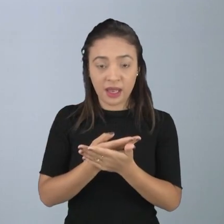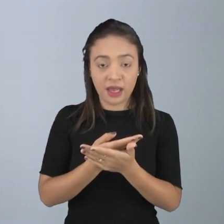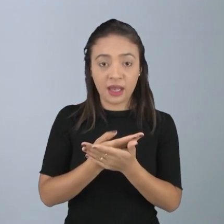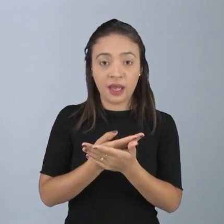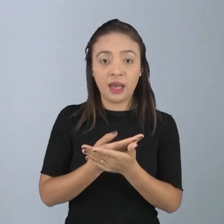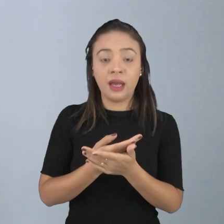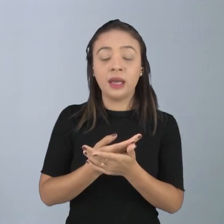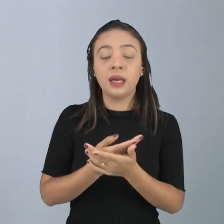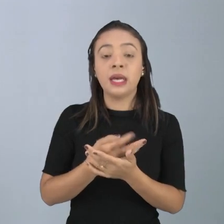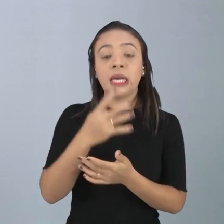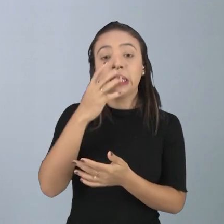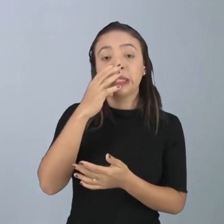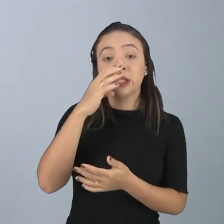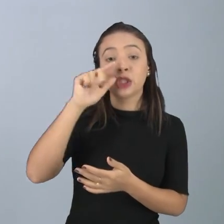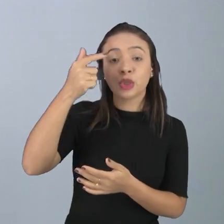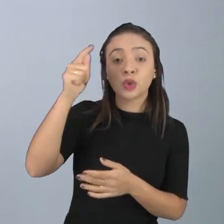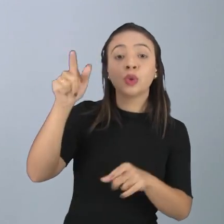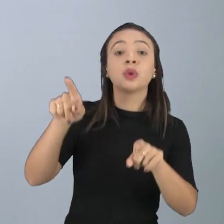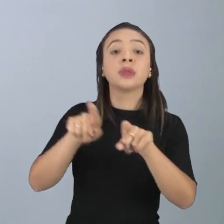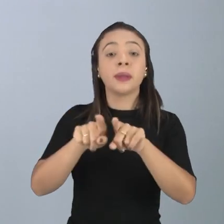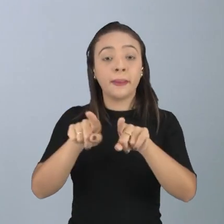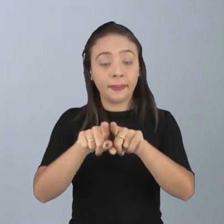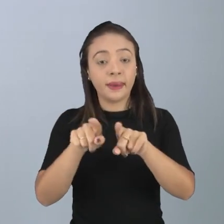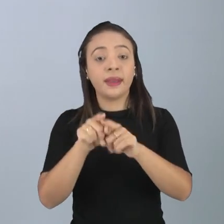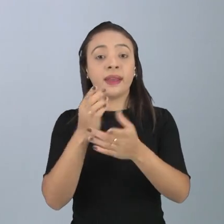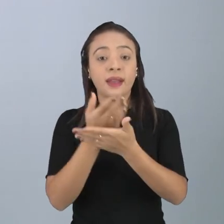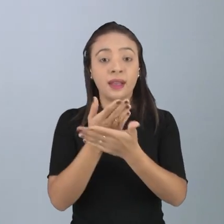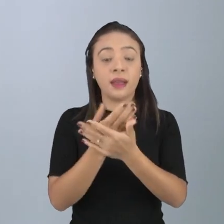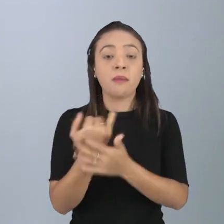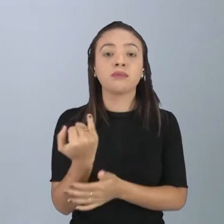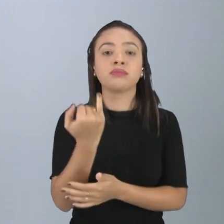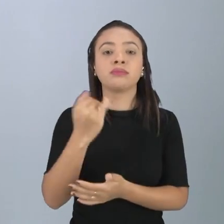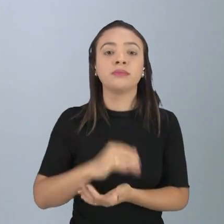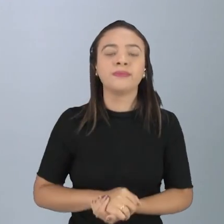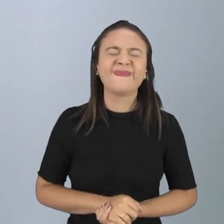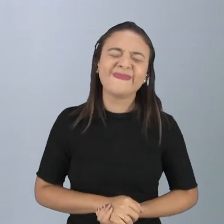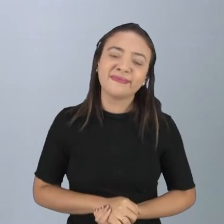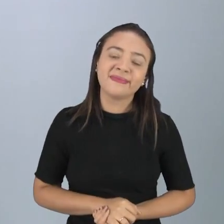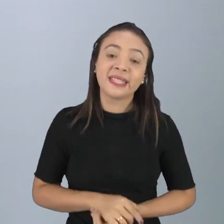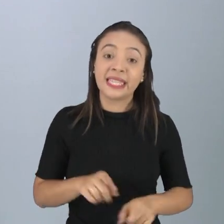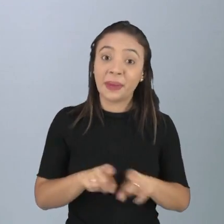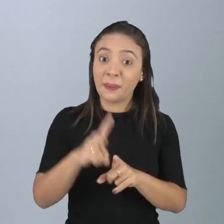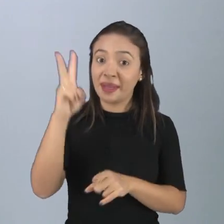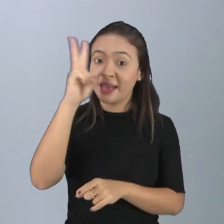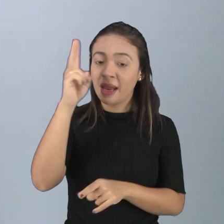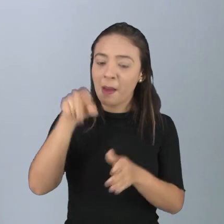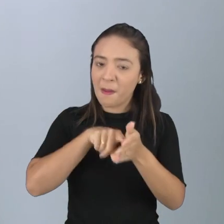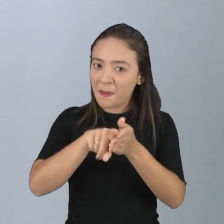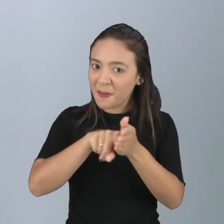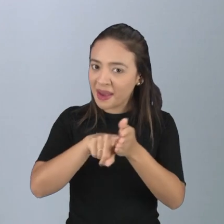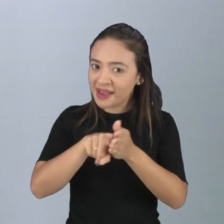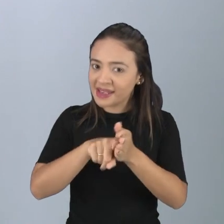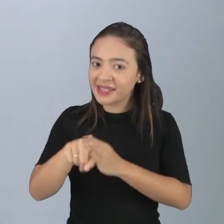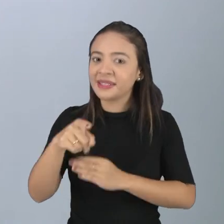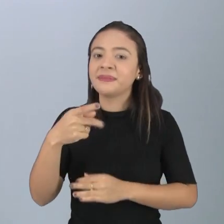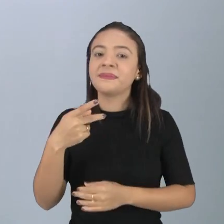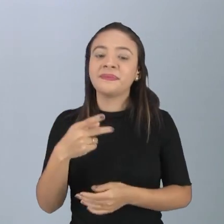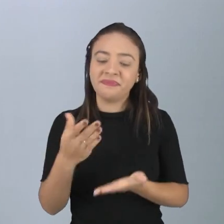novamente, reveja as nossas outras videoaulas, porque isso é importante. E não esqueça também de fazer pesquisa extra e procurar